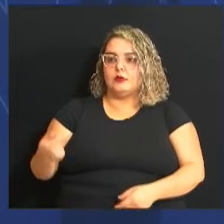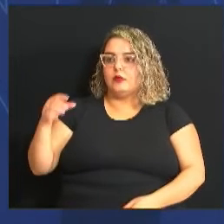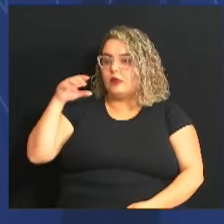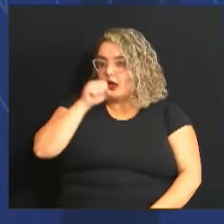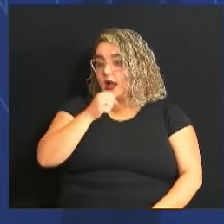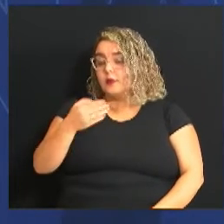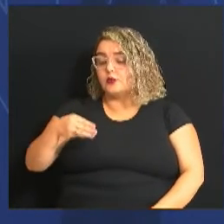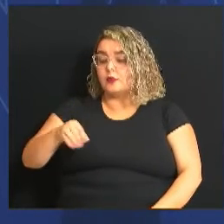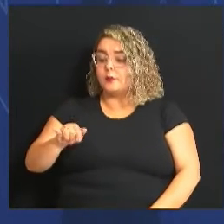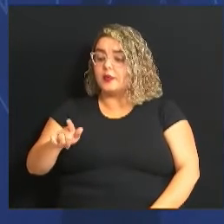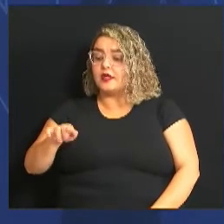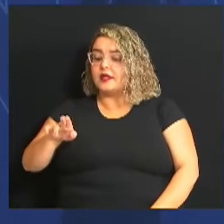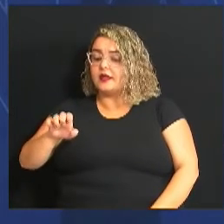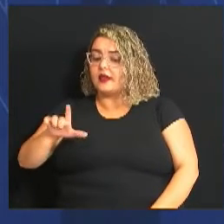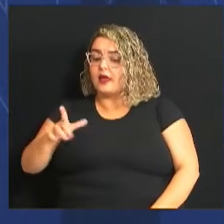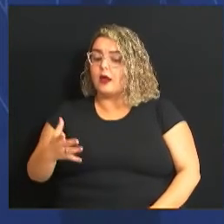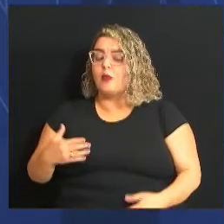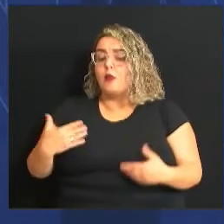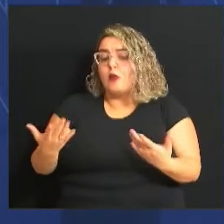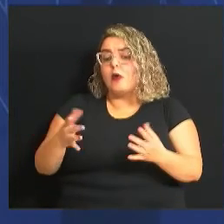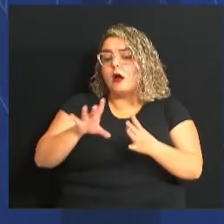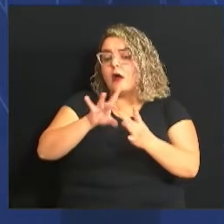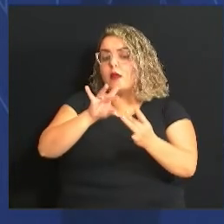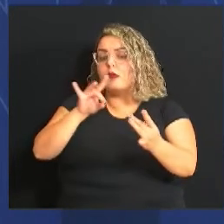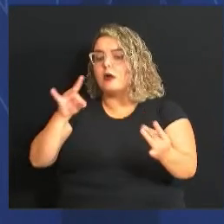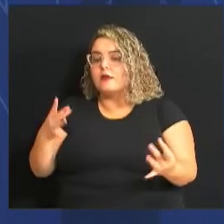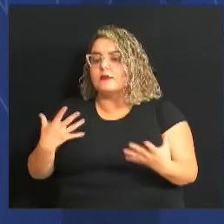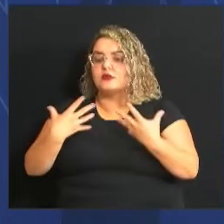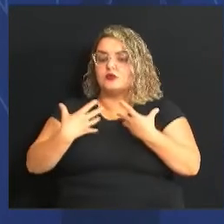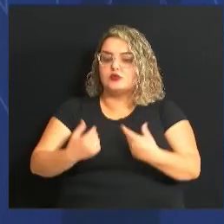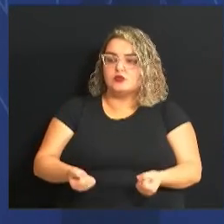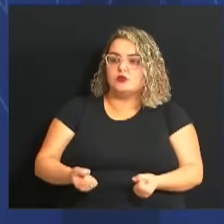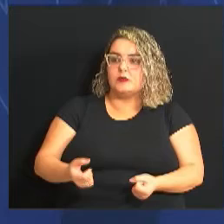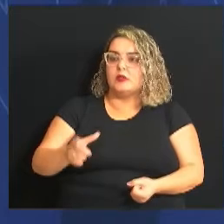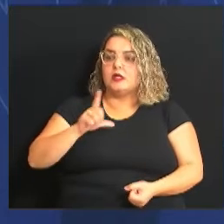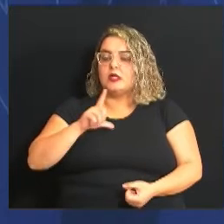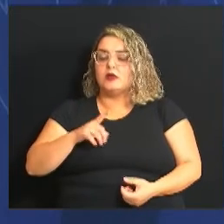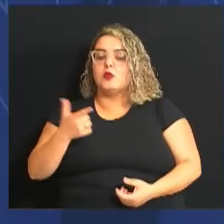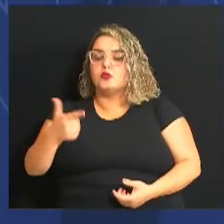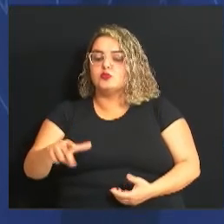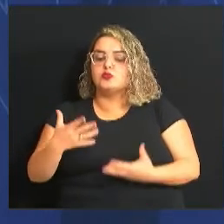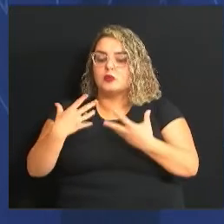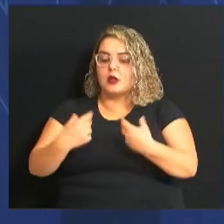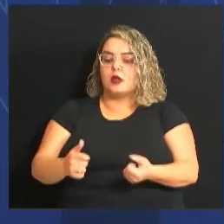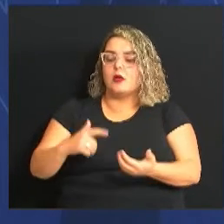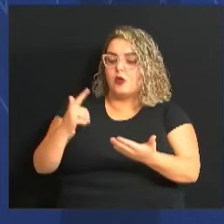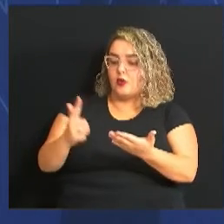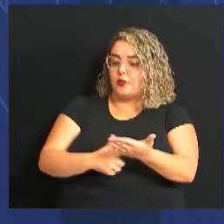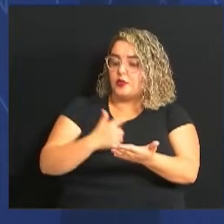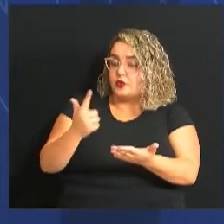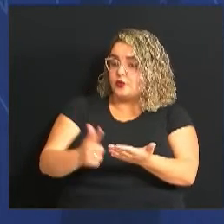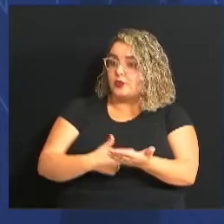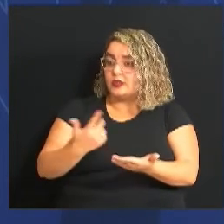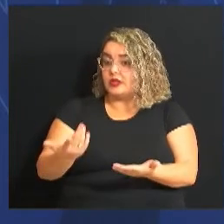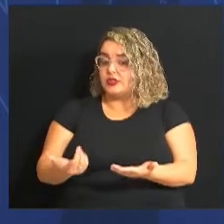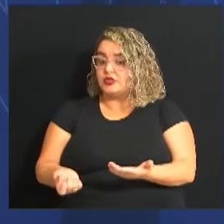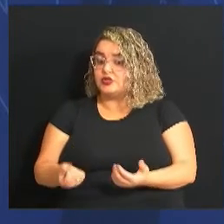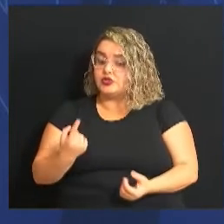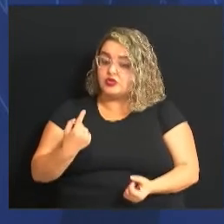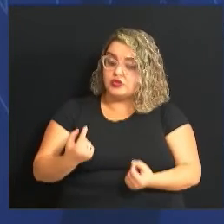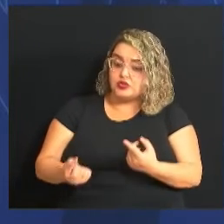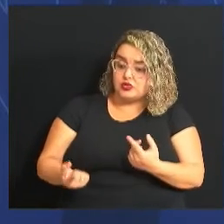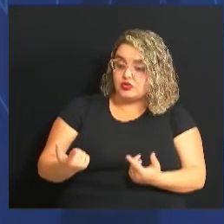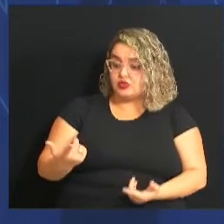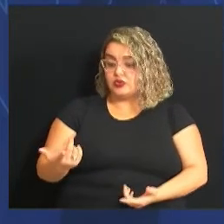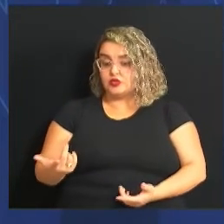Miguel, qual que é o feedback que você recebeu, tem recebido sobre o livro? E, de alguma maneira, há